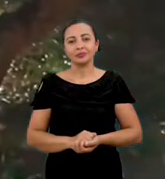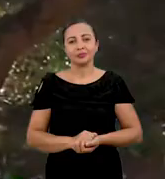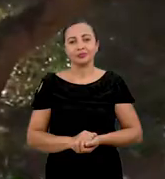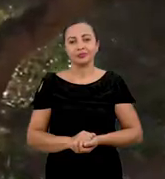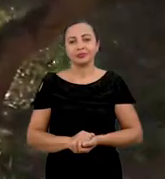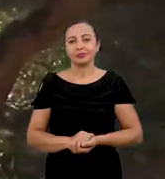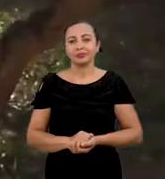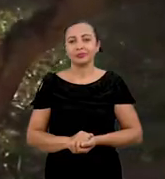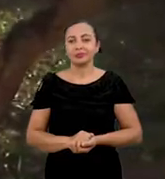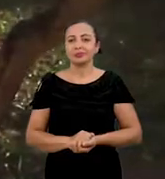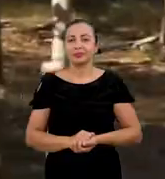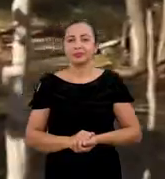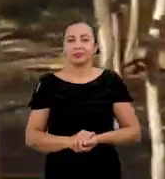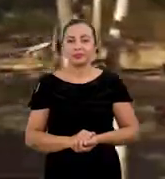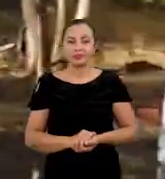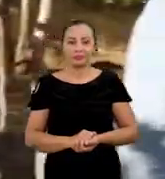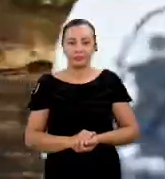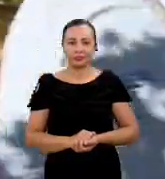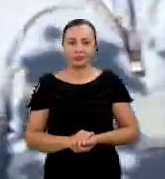o